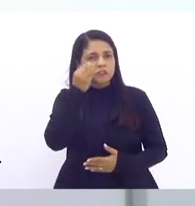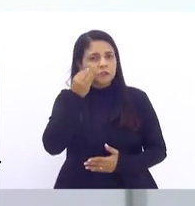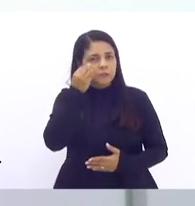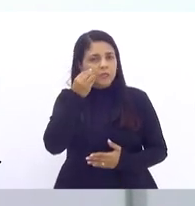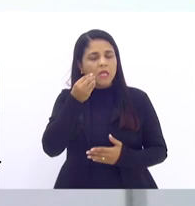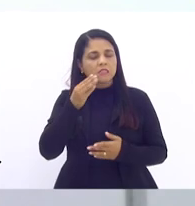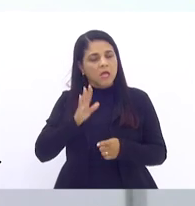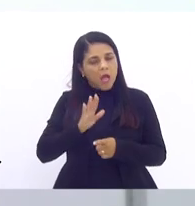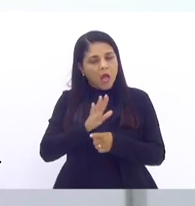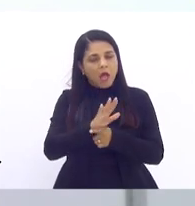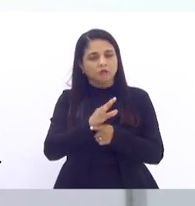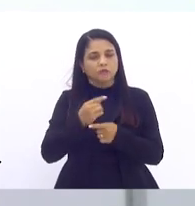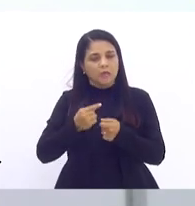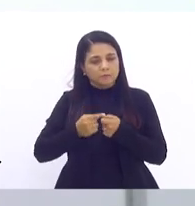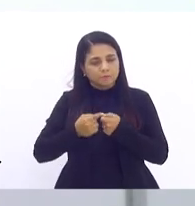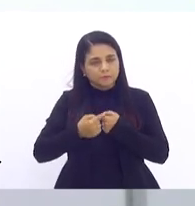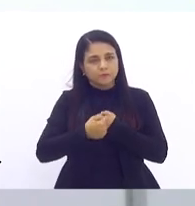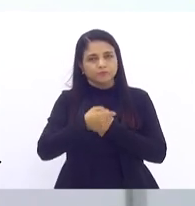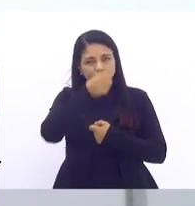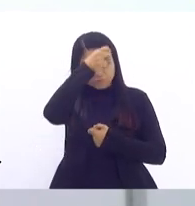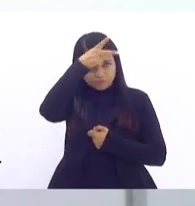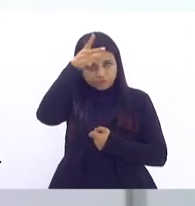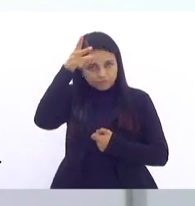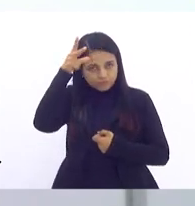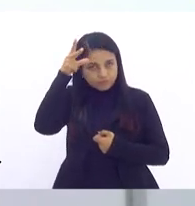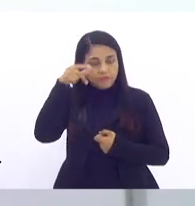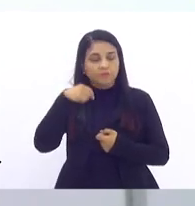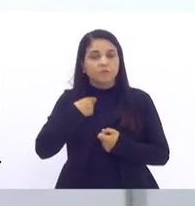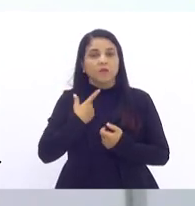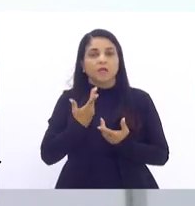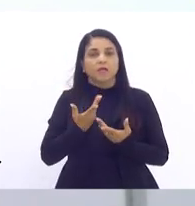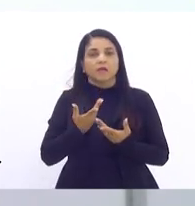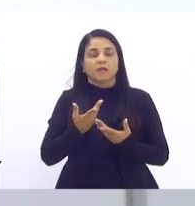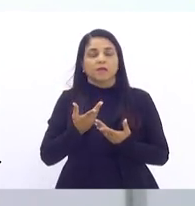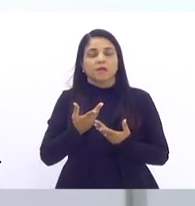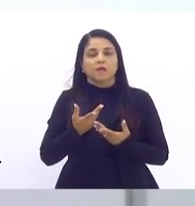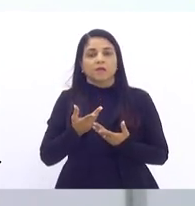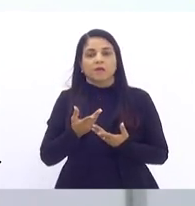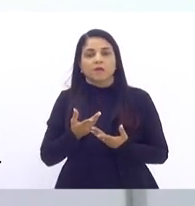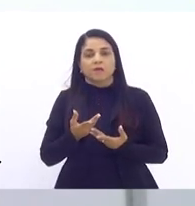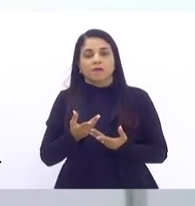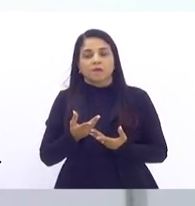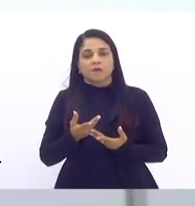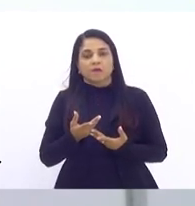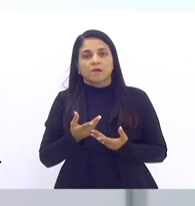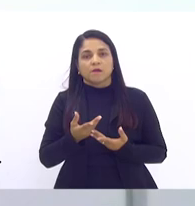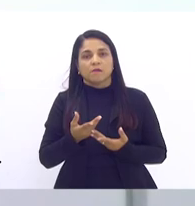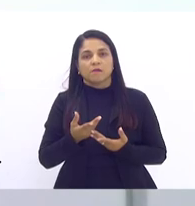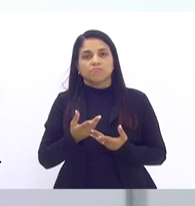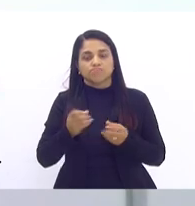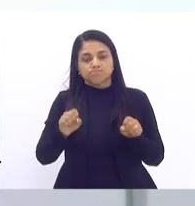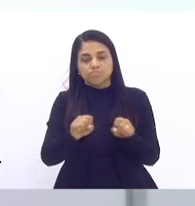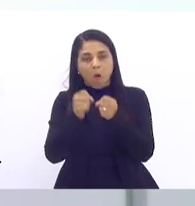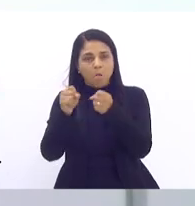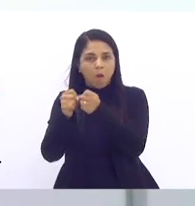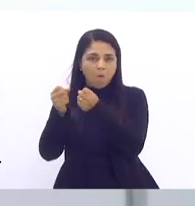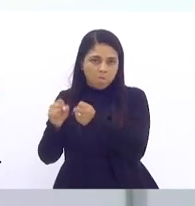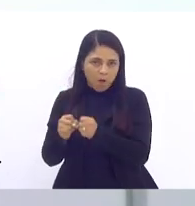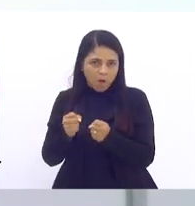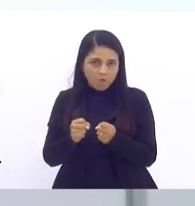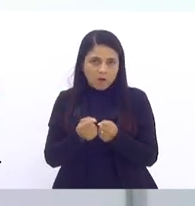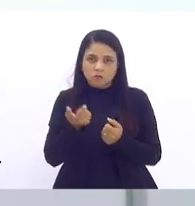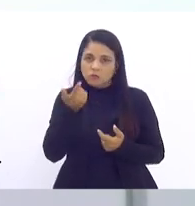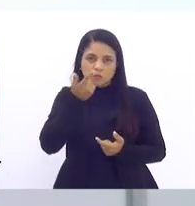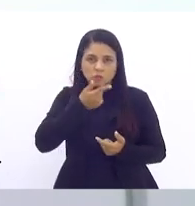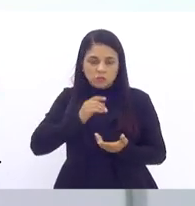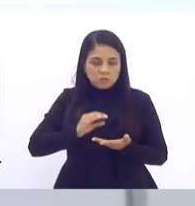os municípios para que as prefeituras não caiam nesse nesse buraco mais uma vez não tendo condições